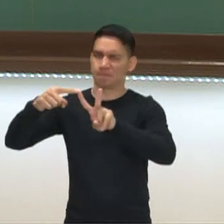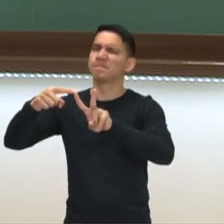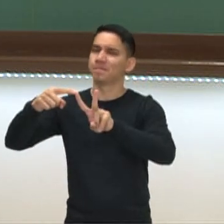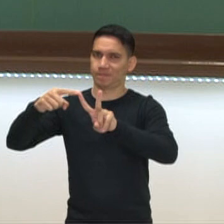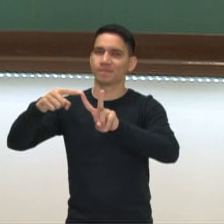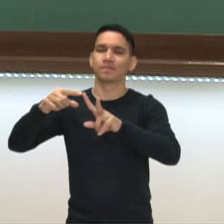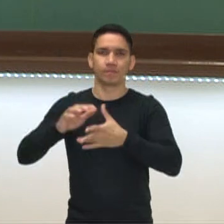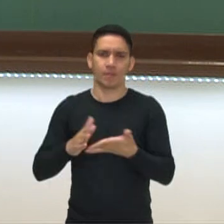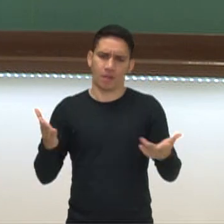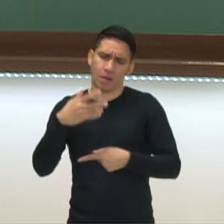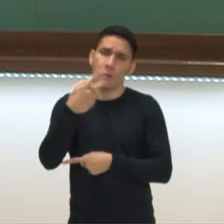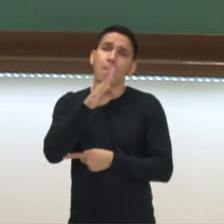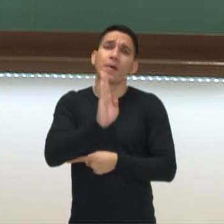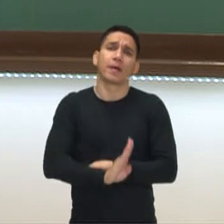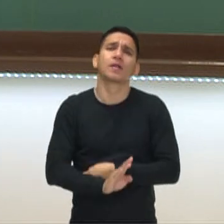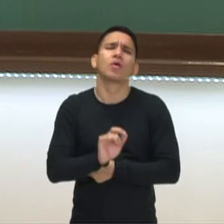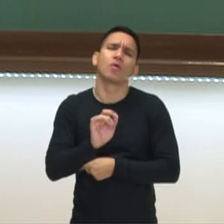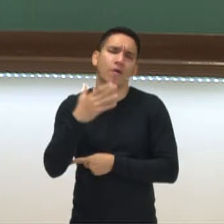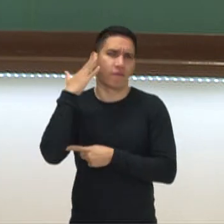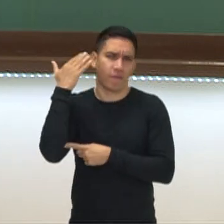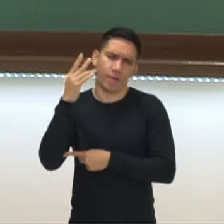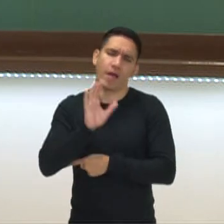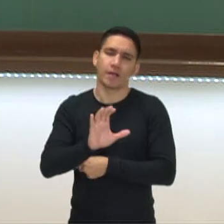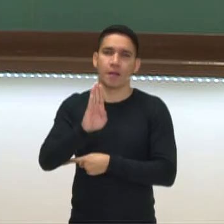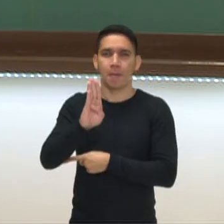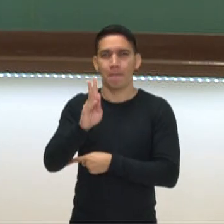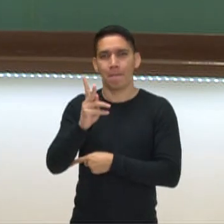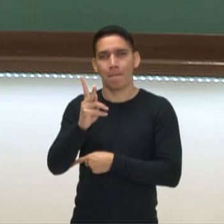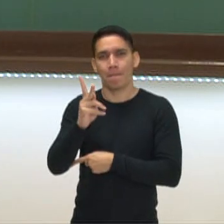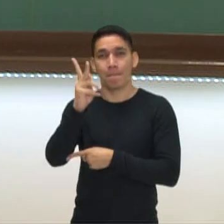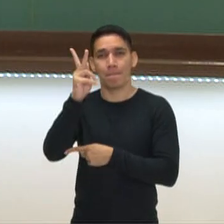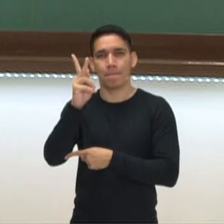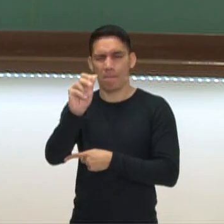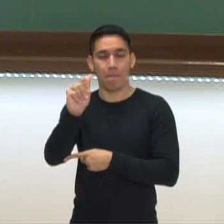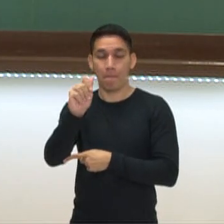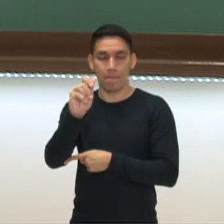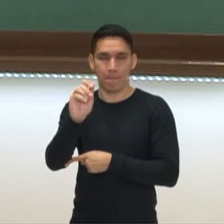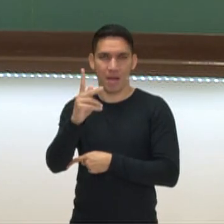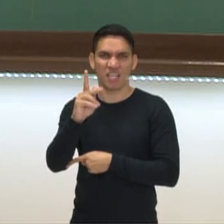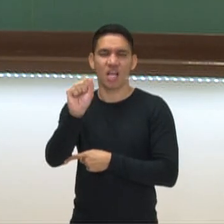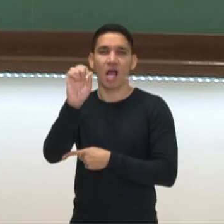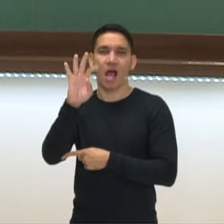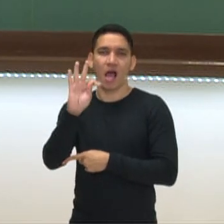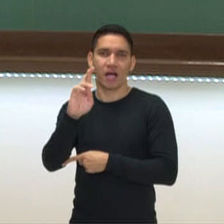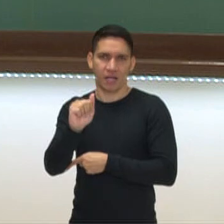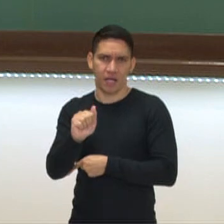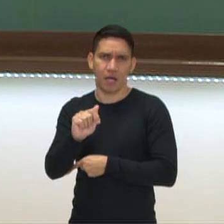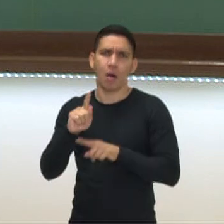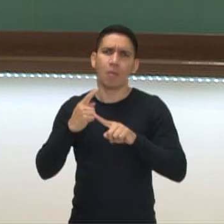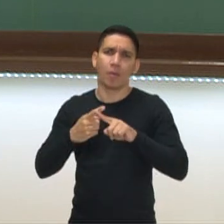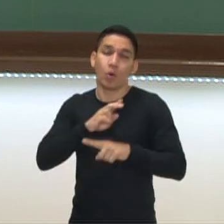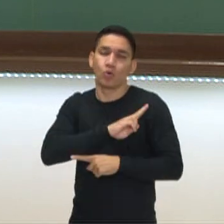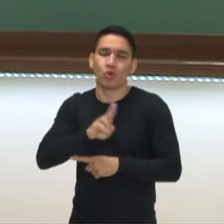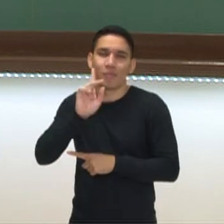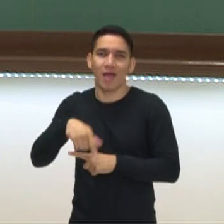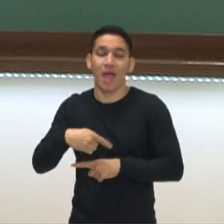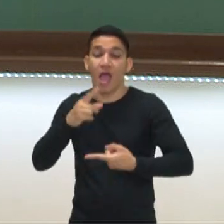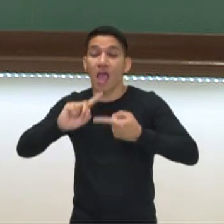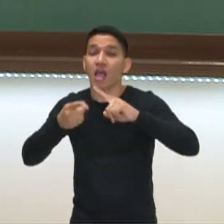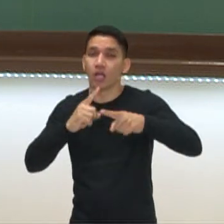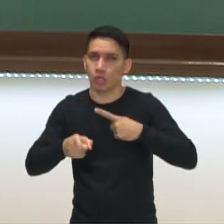Bhaskara, que no Brasil conhecida com esse nome, né? O nome dela é fórmula resolutiva. Vamos trabalhar mais um pouquinho com